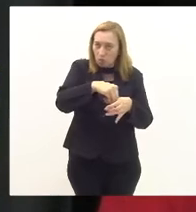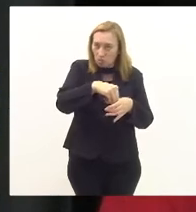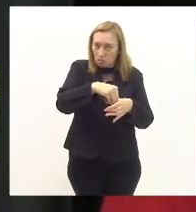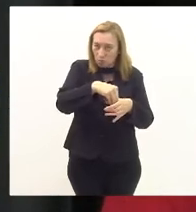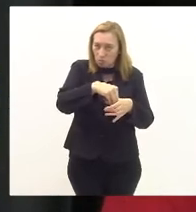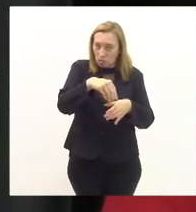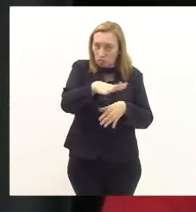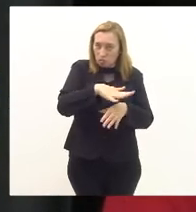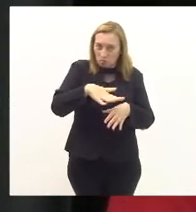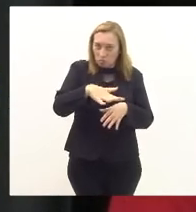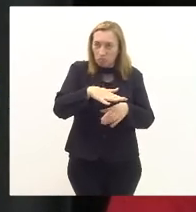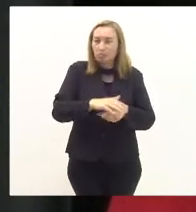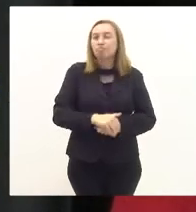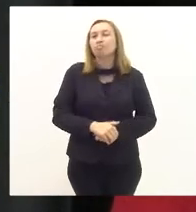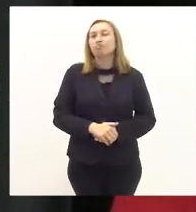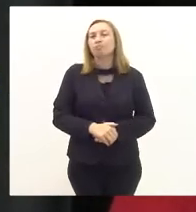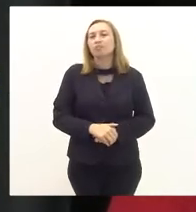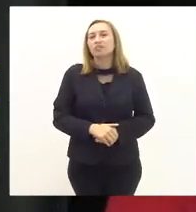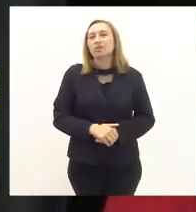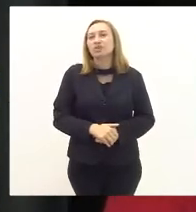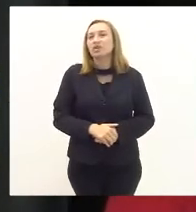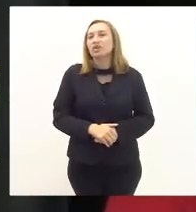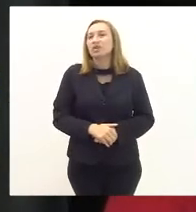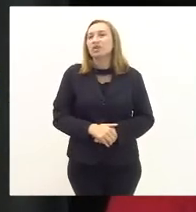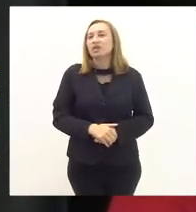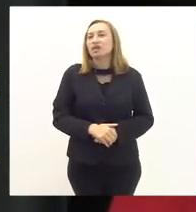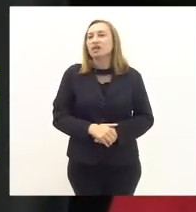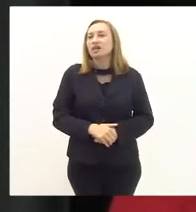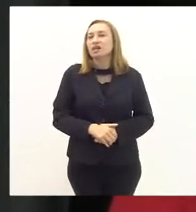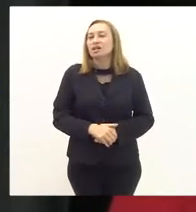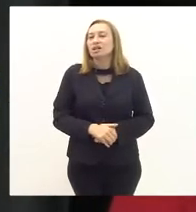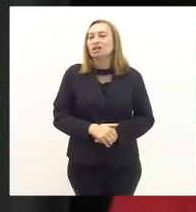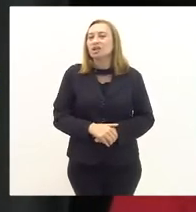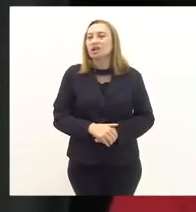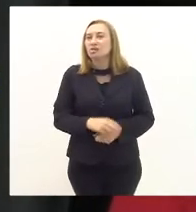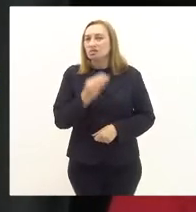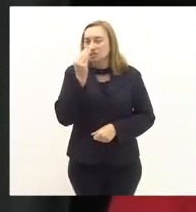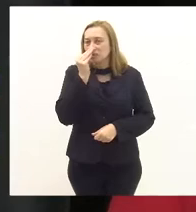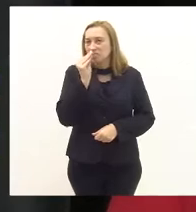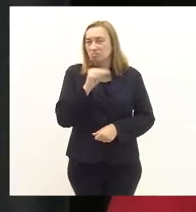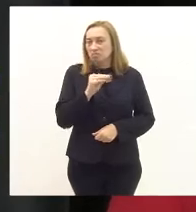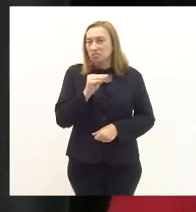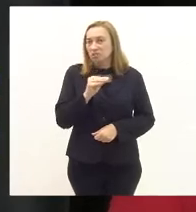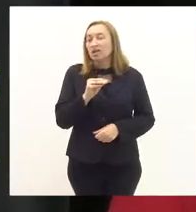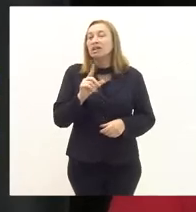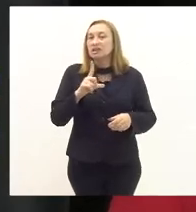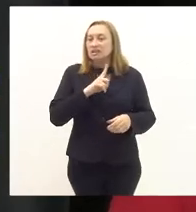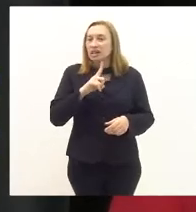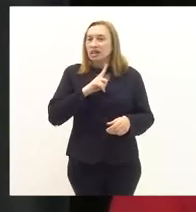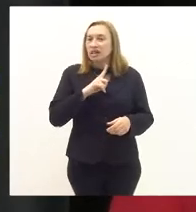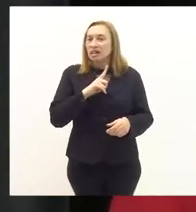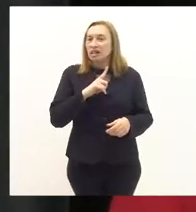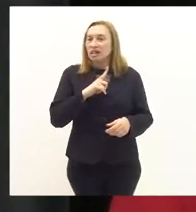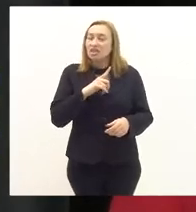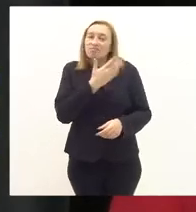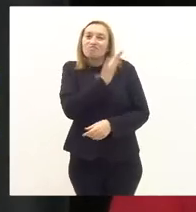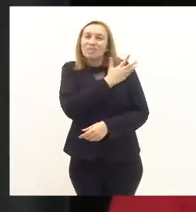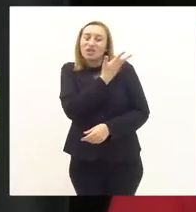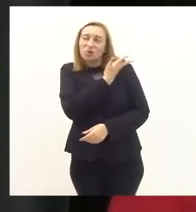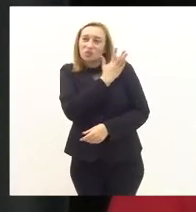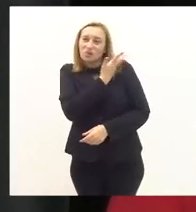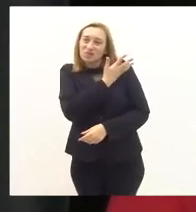no meio, ela é muito hostilizada. Como eu falei, existe ainda um